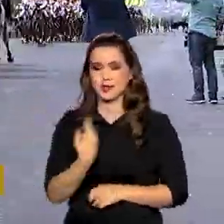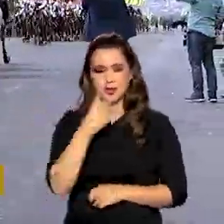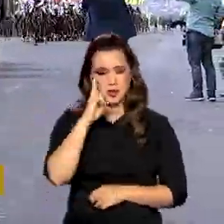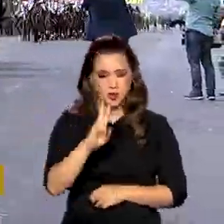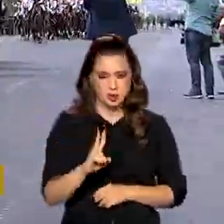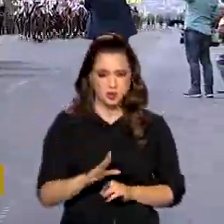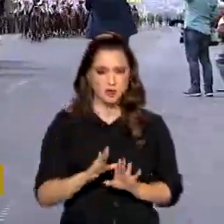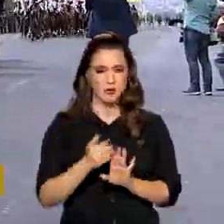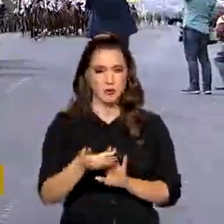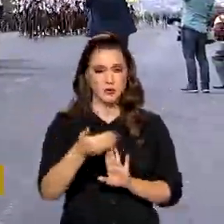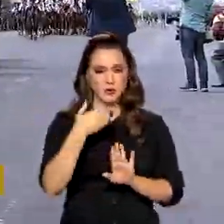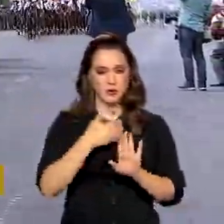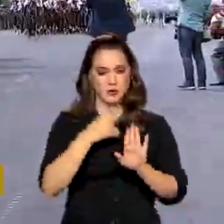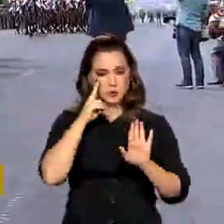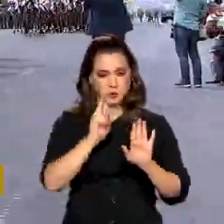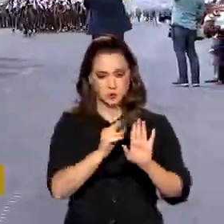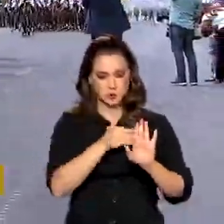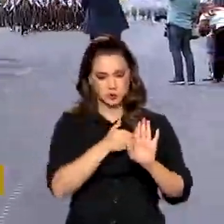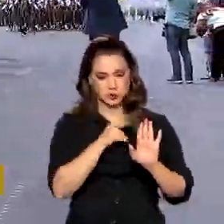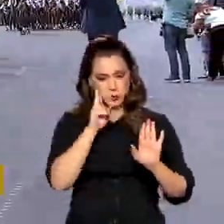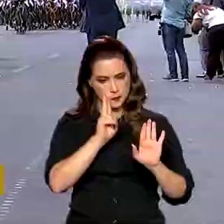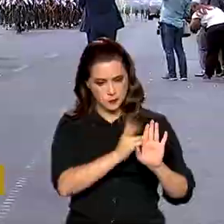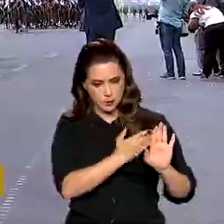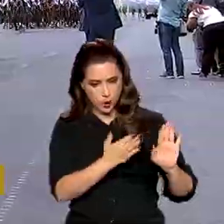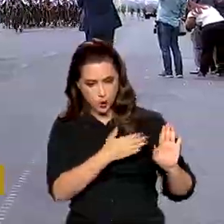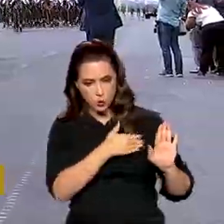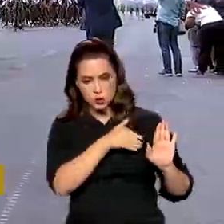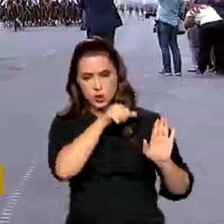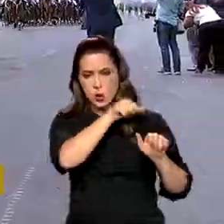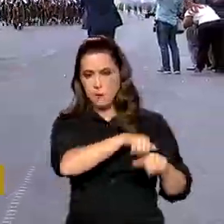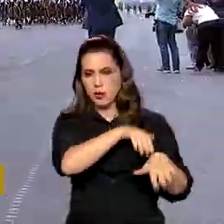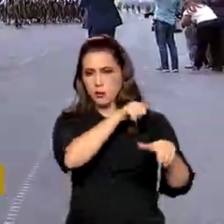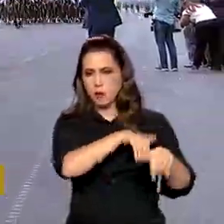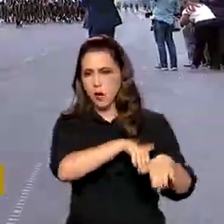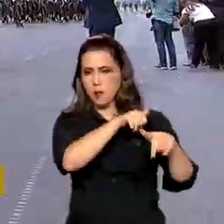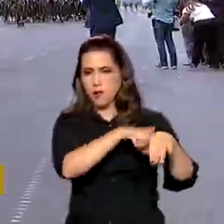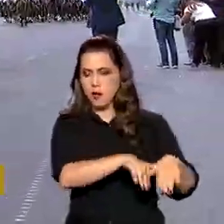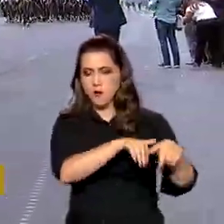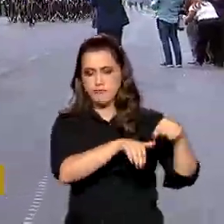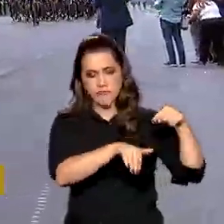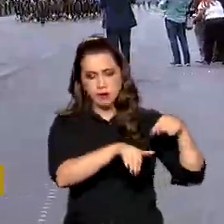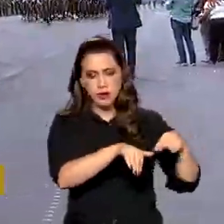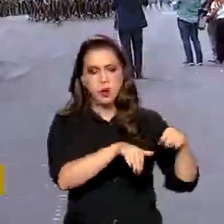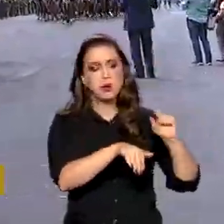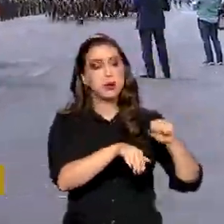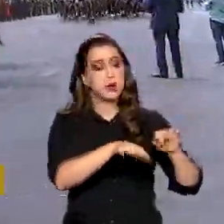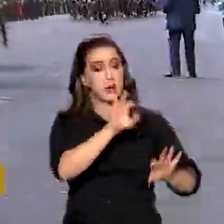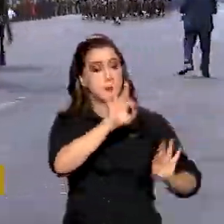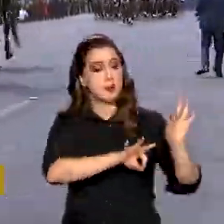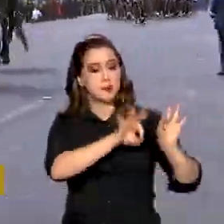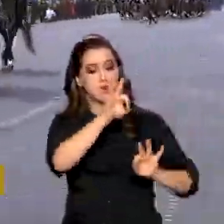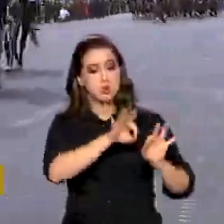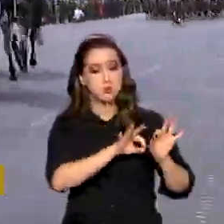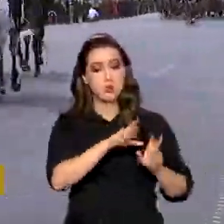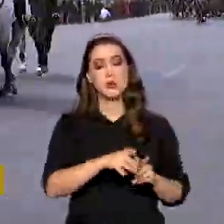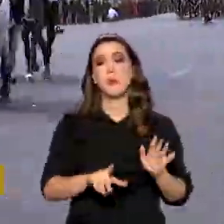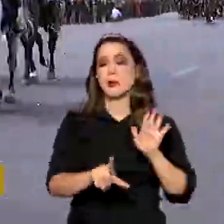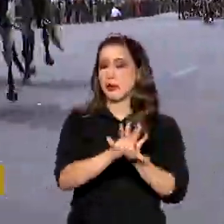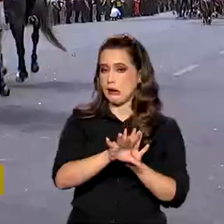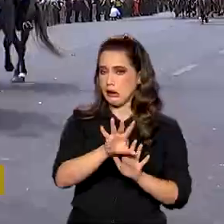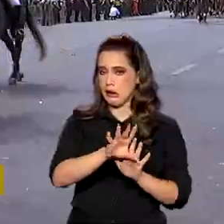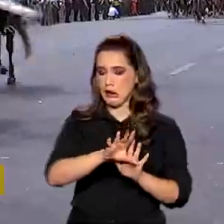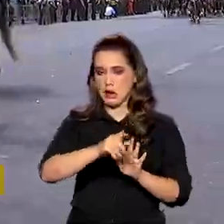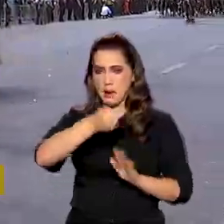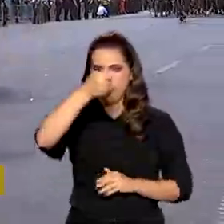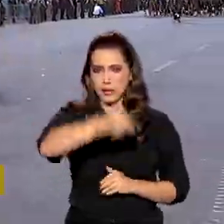logo na retaguarda, o regimento, o pessoal também que desfila preparado para a garantia da lei e da ordem,